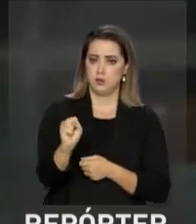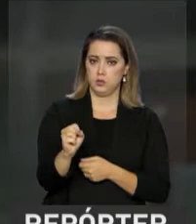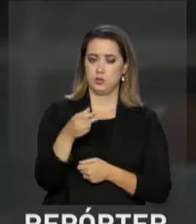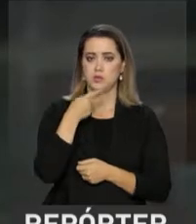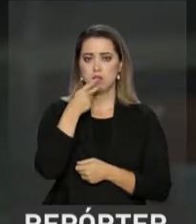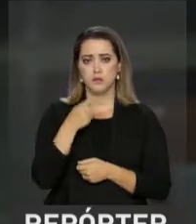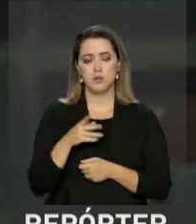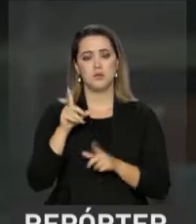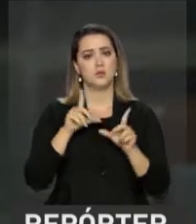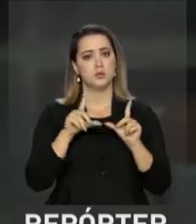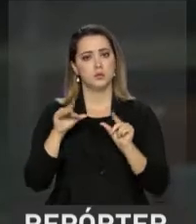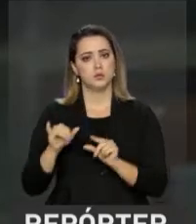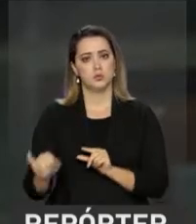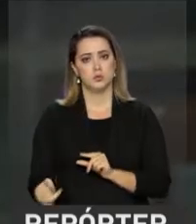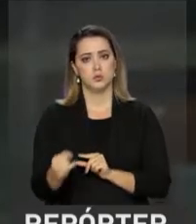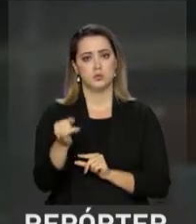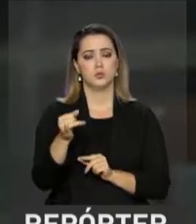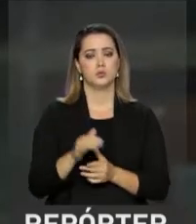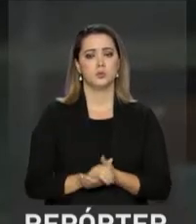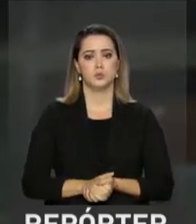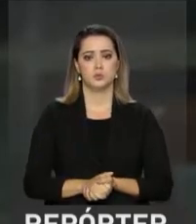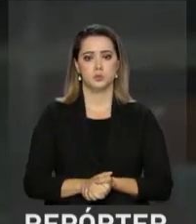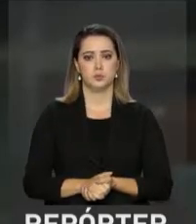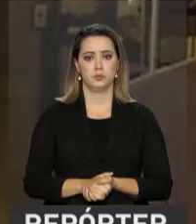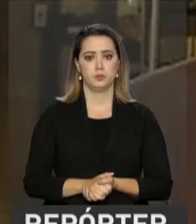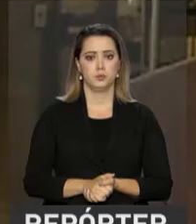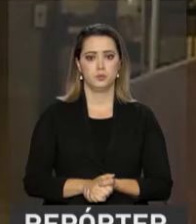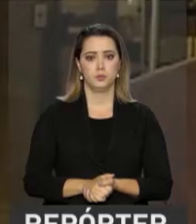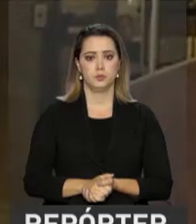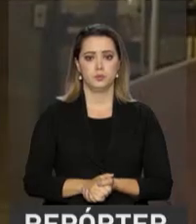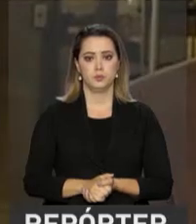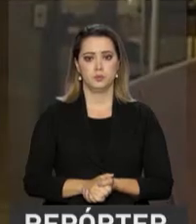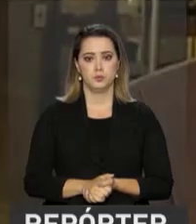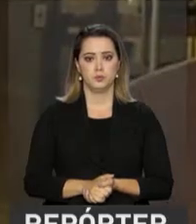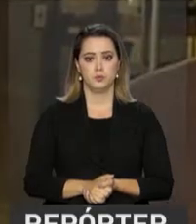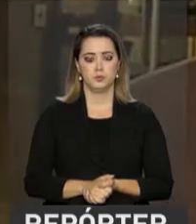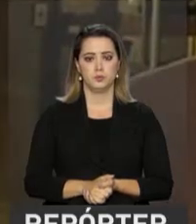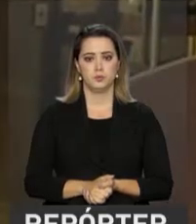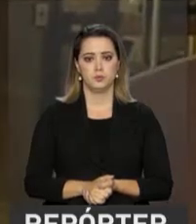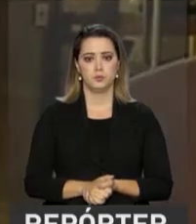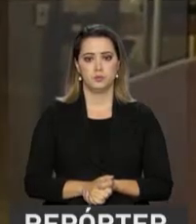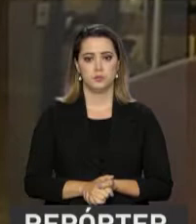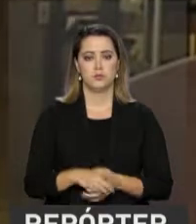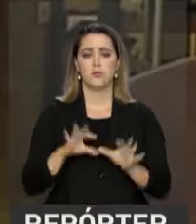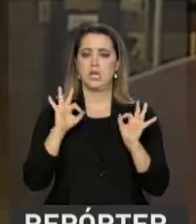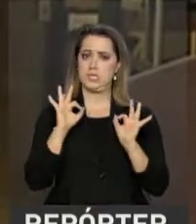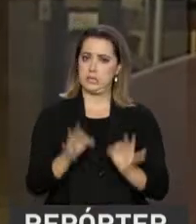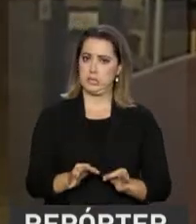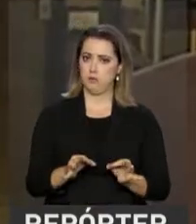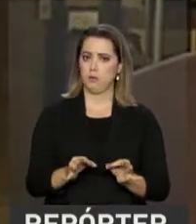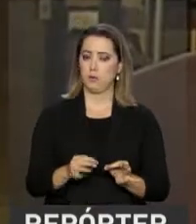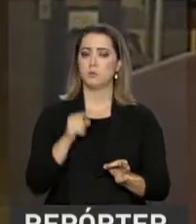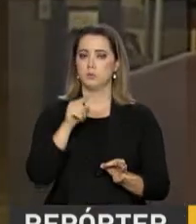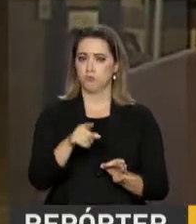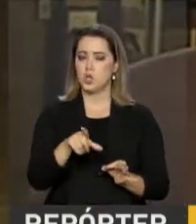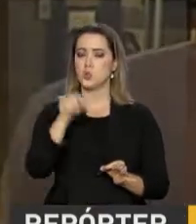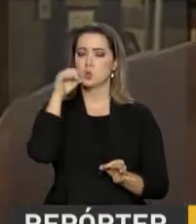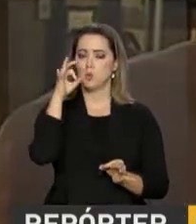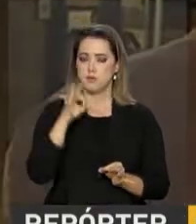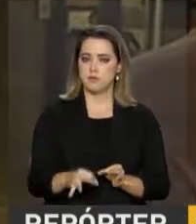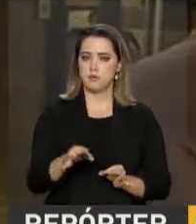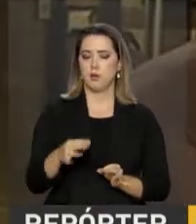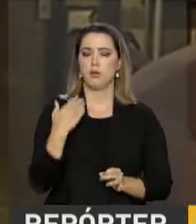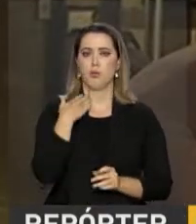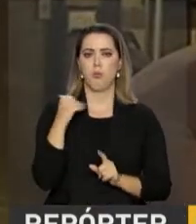comentou a redução da taxa de juros uma decisão prudente como cada um bumbo central